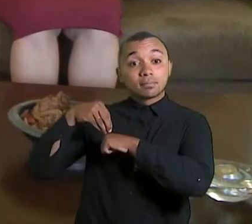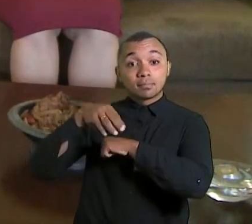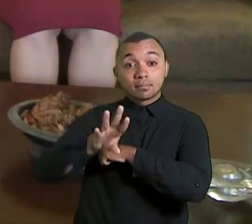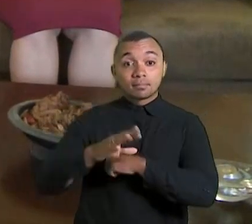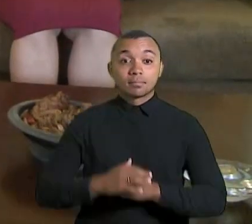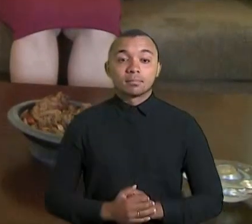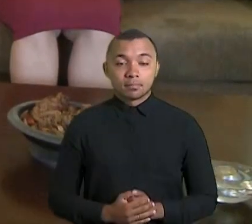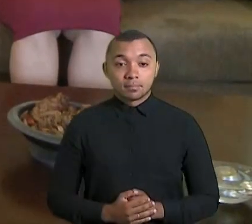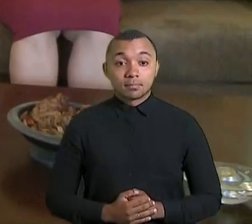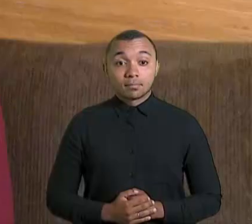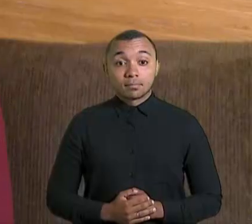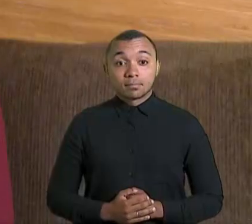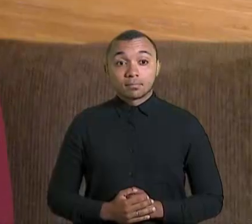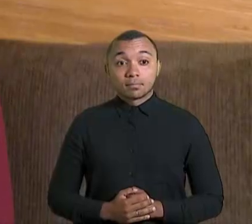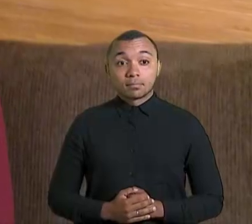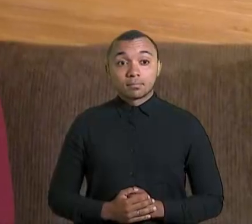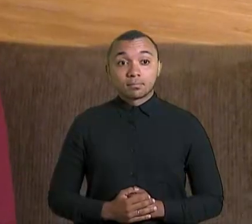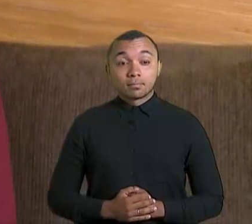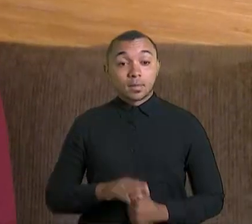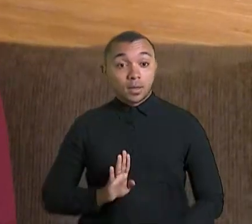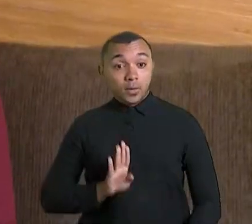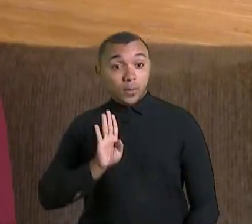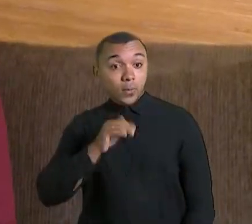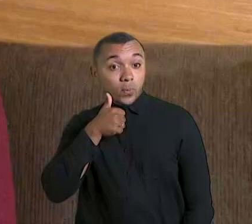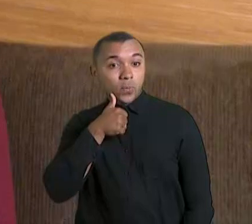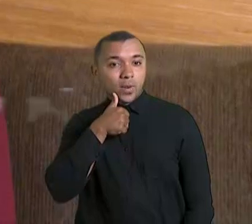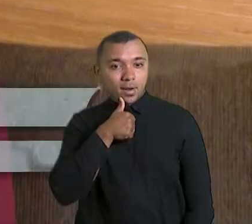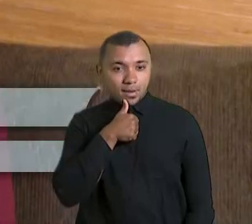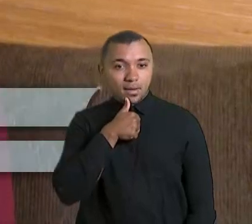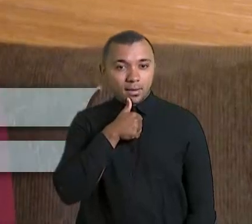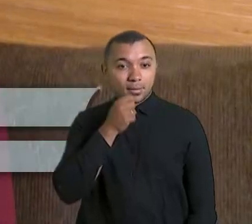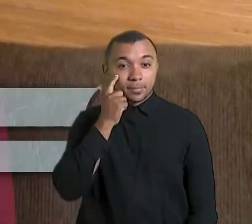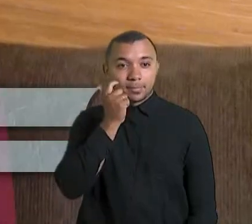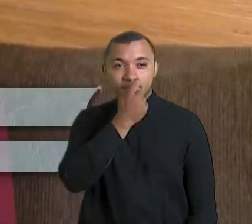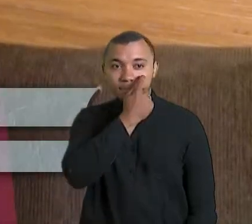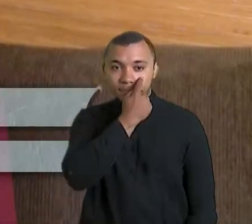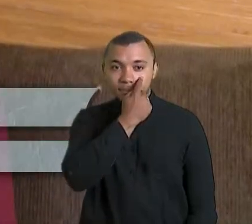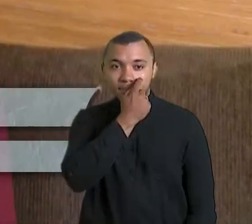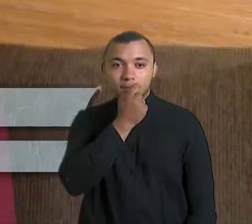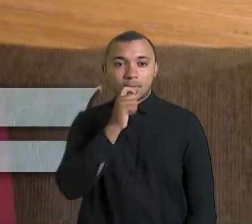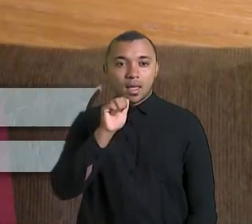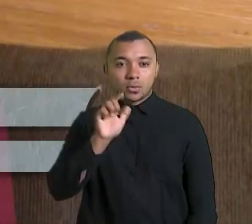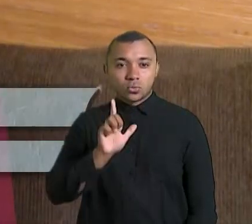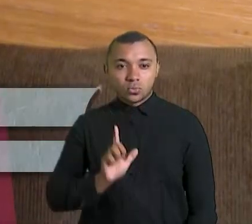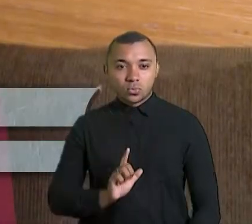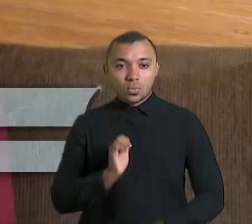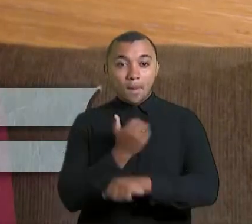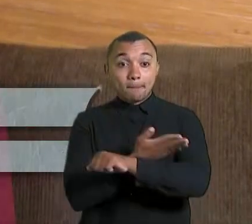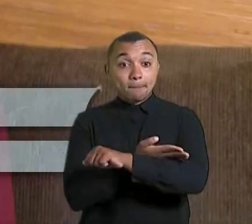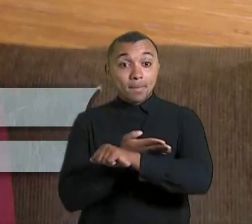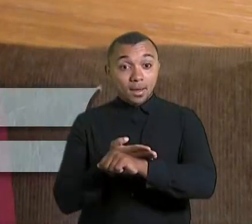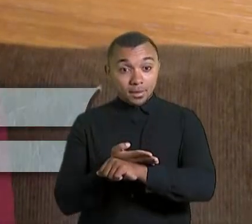Eu sou uma mulher de olhos e cabelos claros, pele clara,